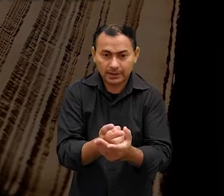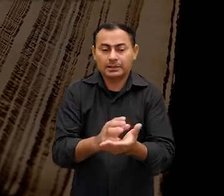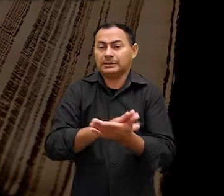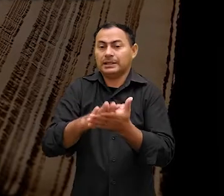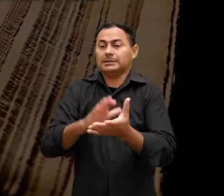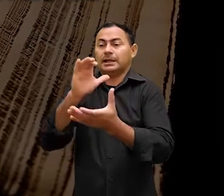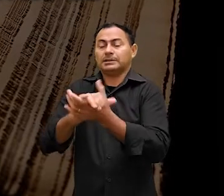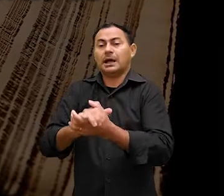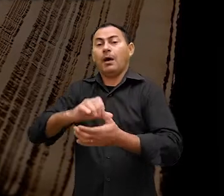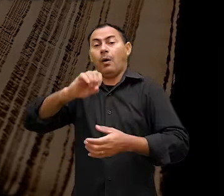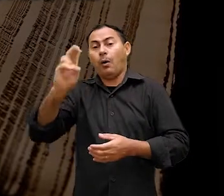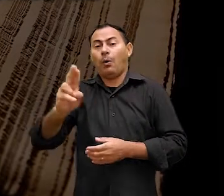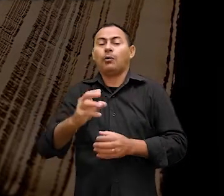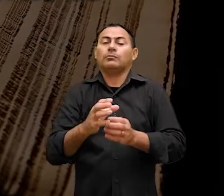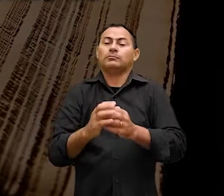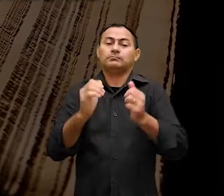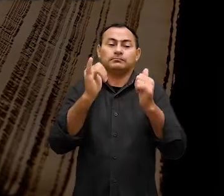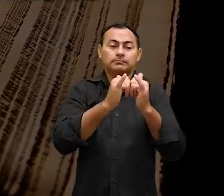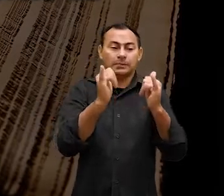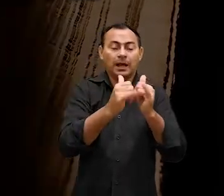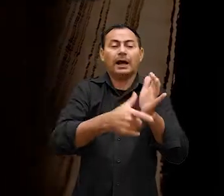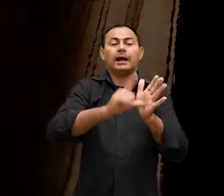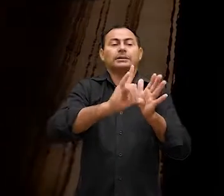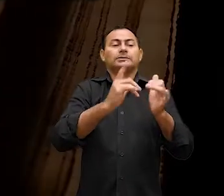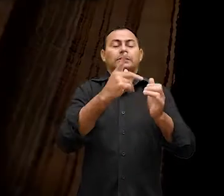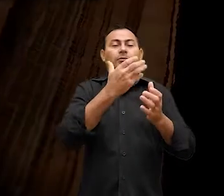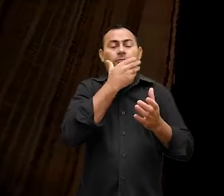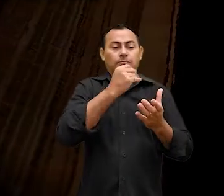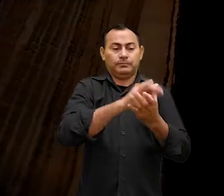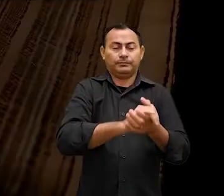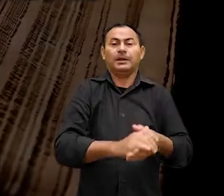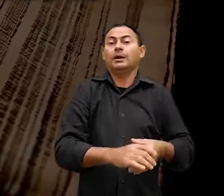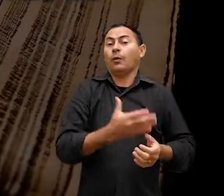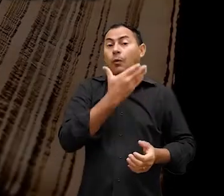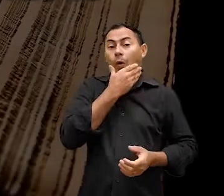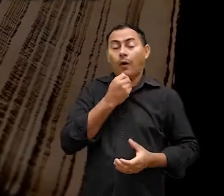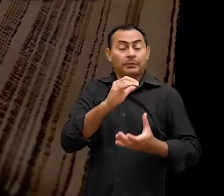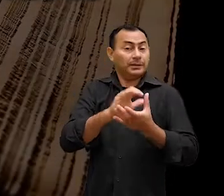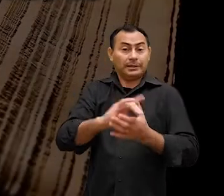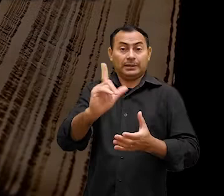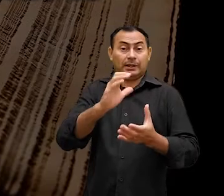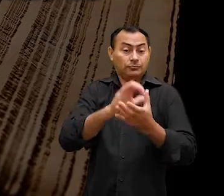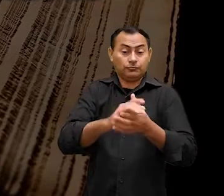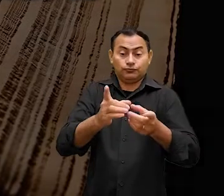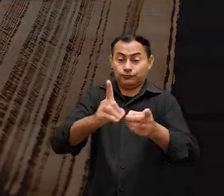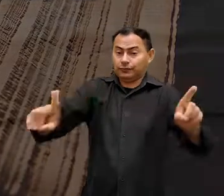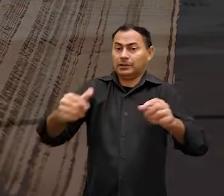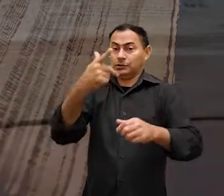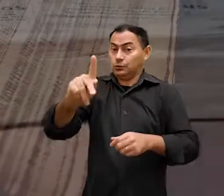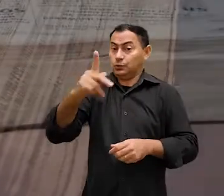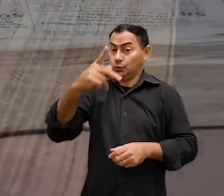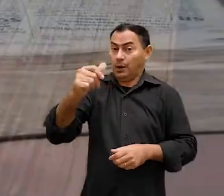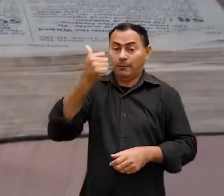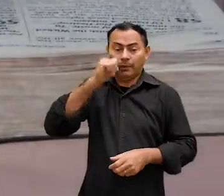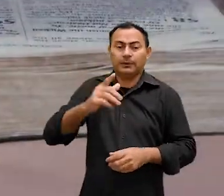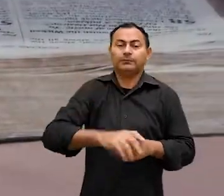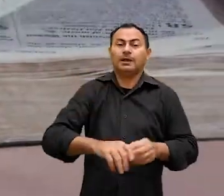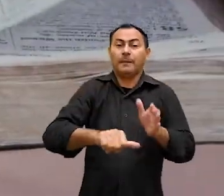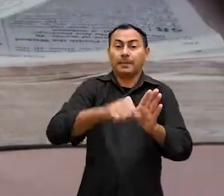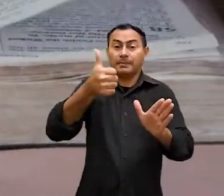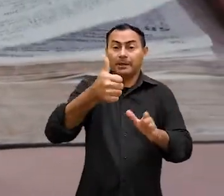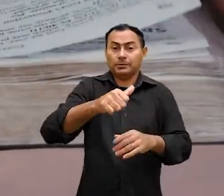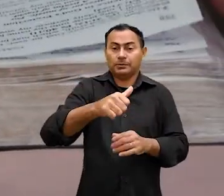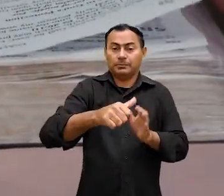se casar, ou então reconcilie-se com seu marido. E o marido não se divorcie da sua mulher. Nos primeiros 11 versículos